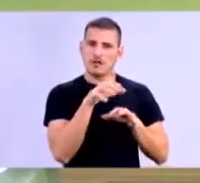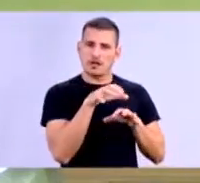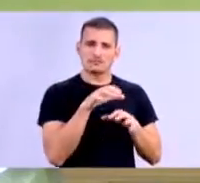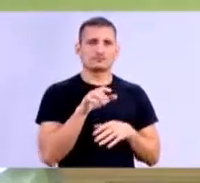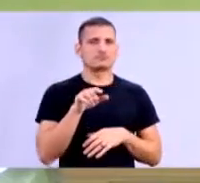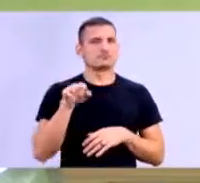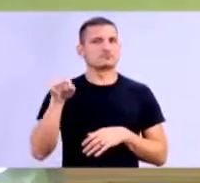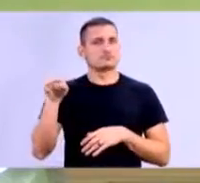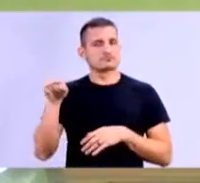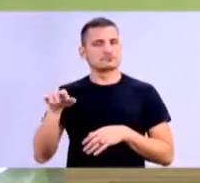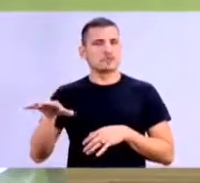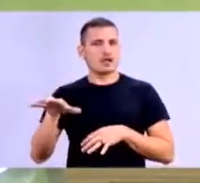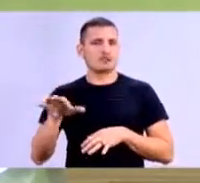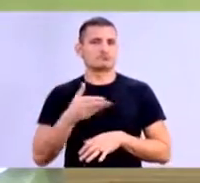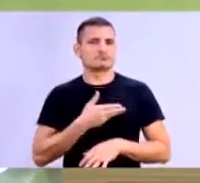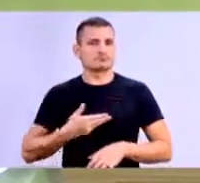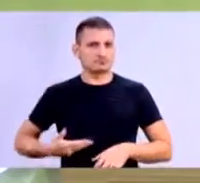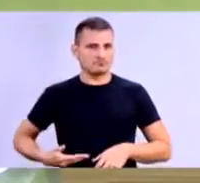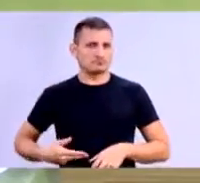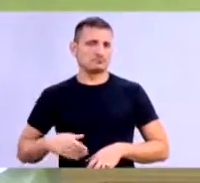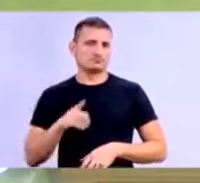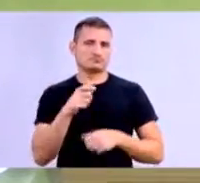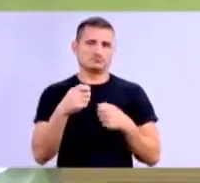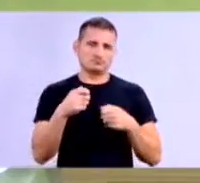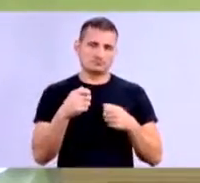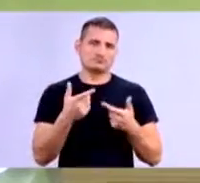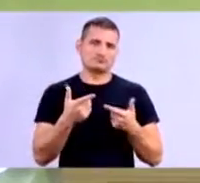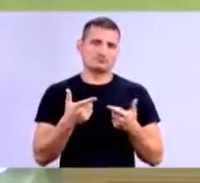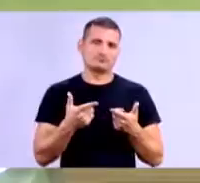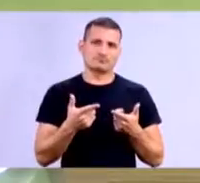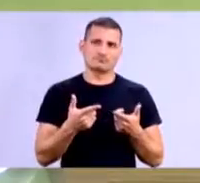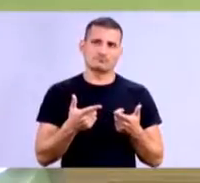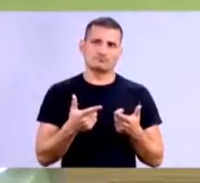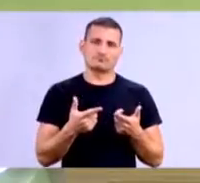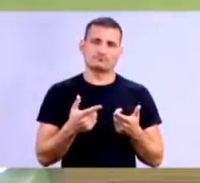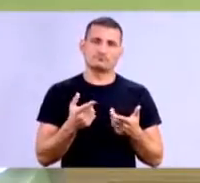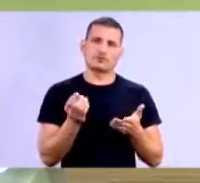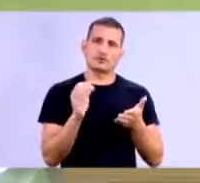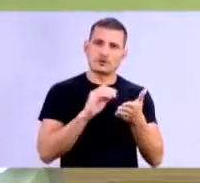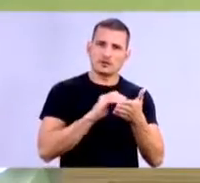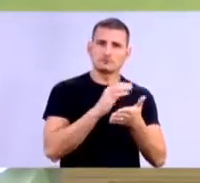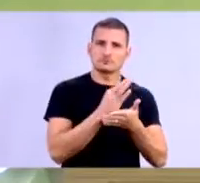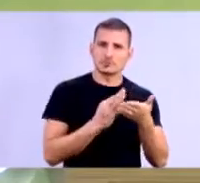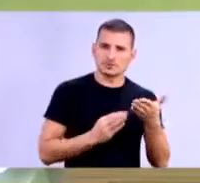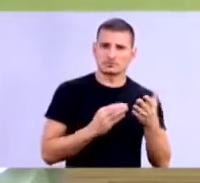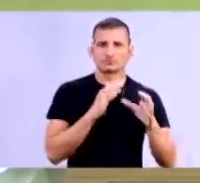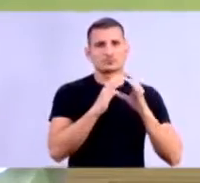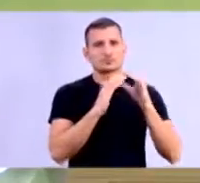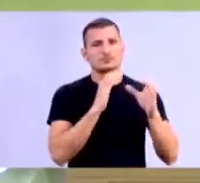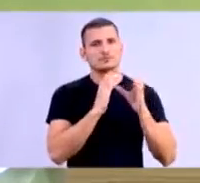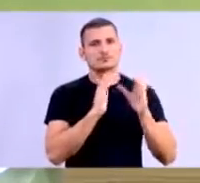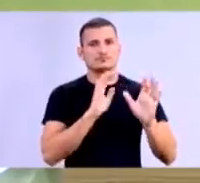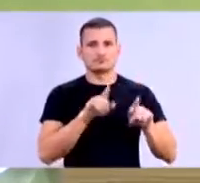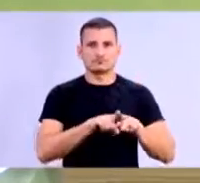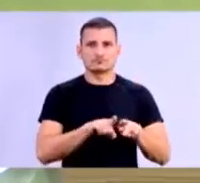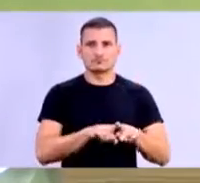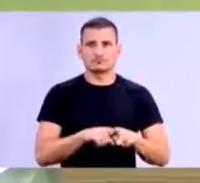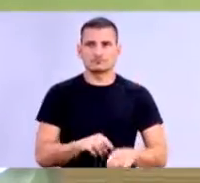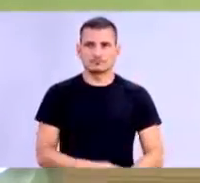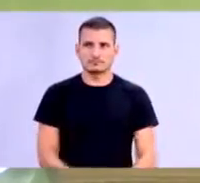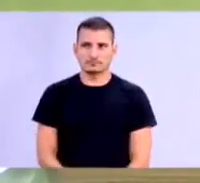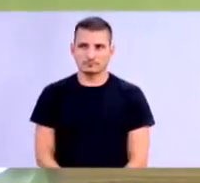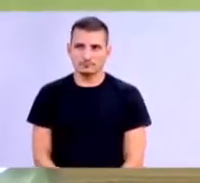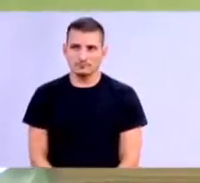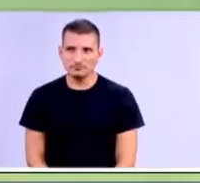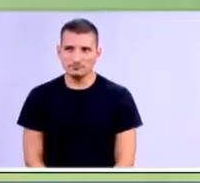na administração pública, você precisa levar isso também para os textos, para as comunicações oficiais. Sobre as